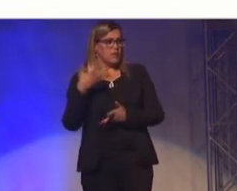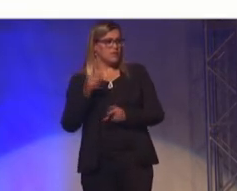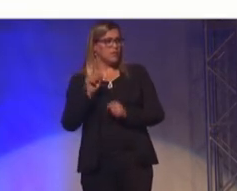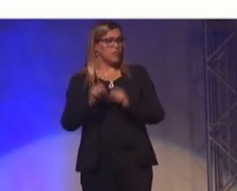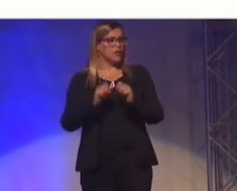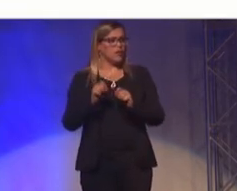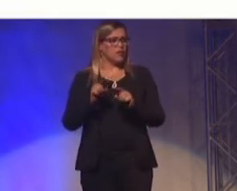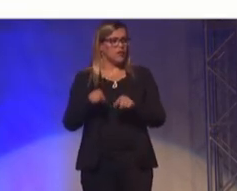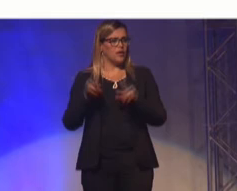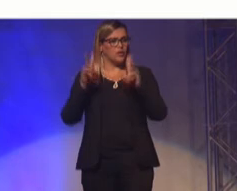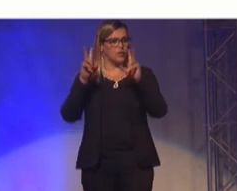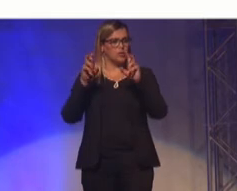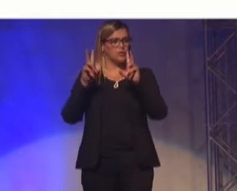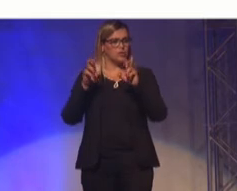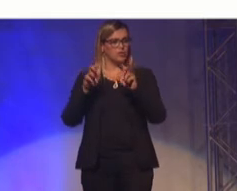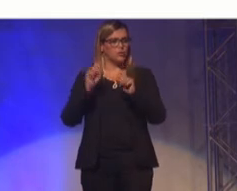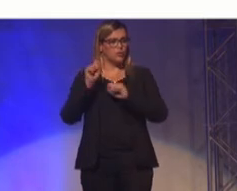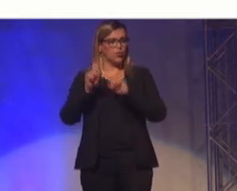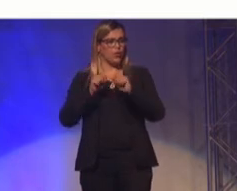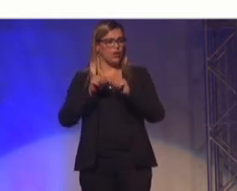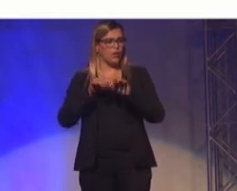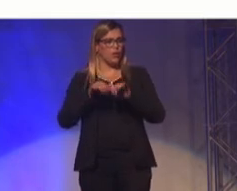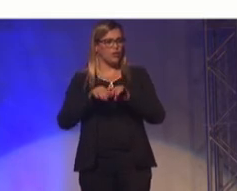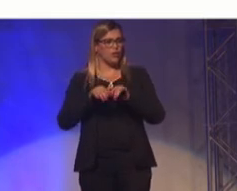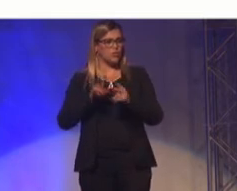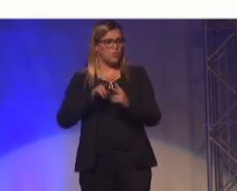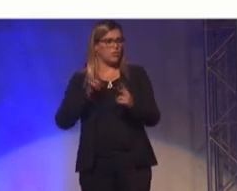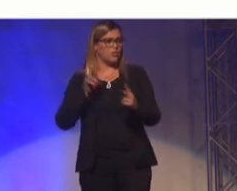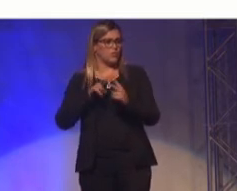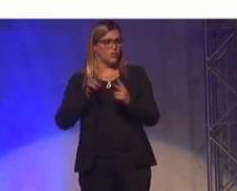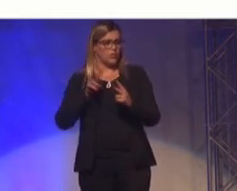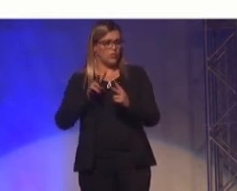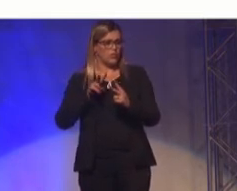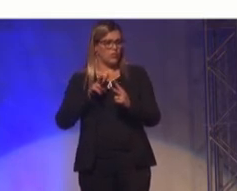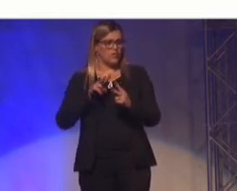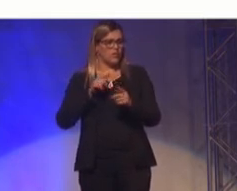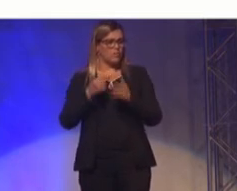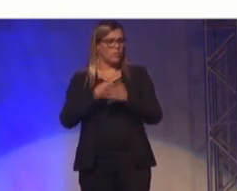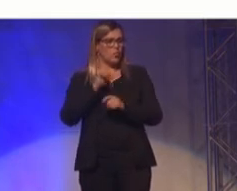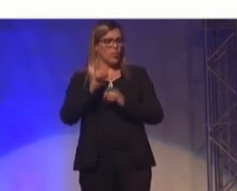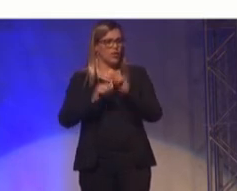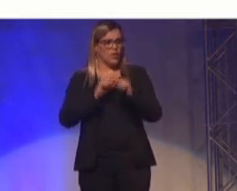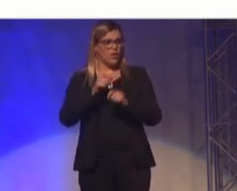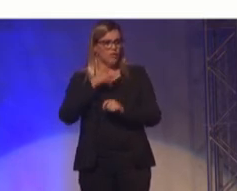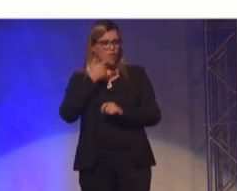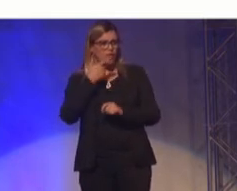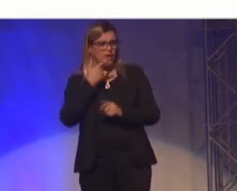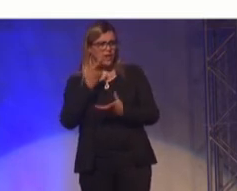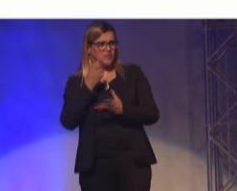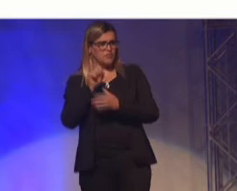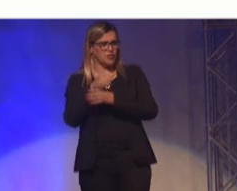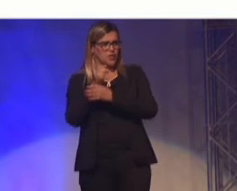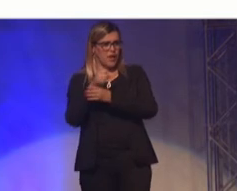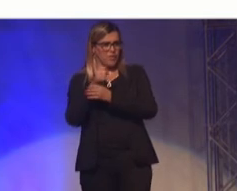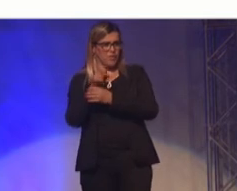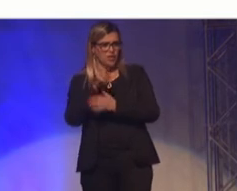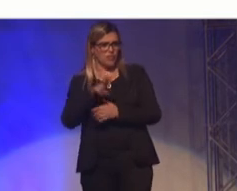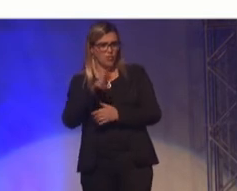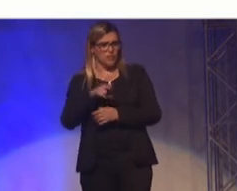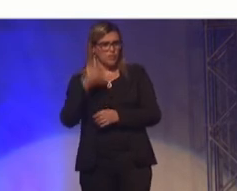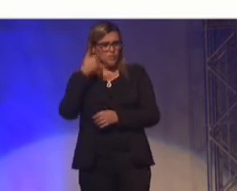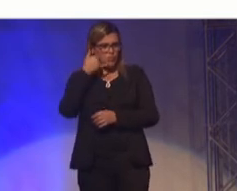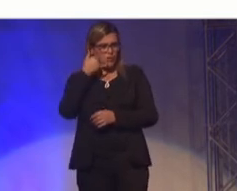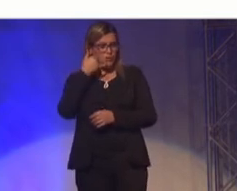vamos lá, eu dei esse subtítulo do analógico ao digital. Né, o Eric até me perguntou, que é, vai falar da fisioterapia através do celular?